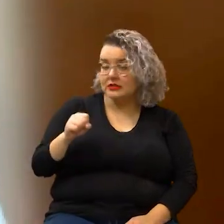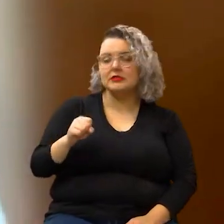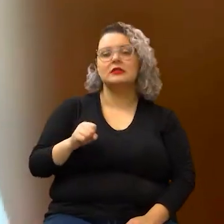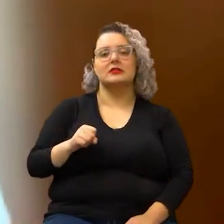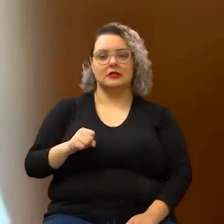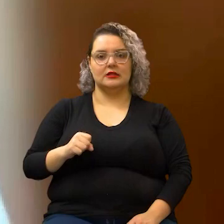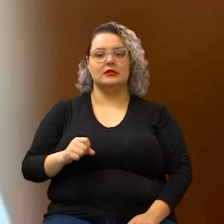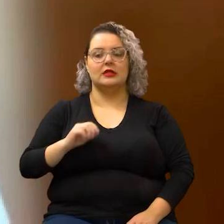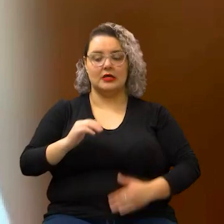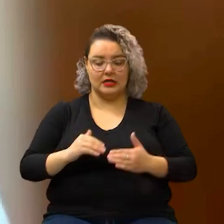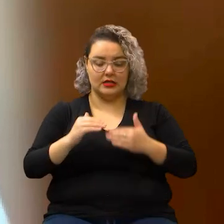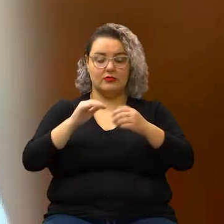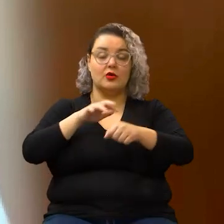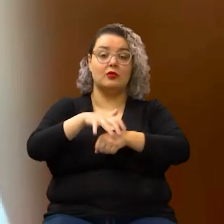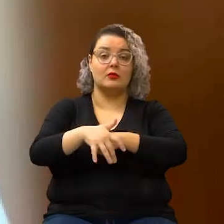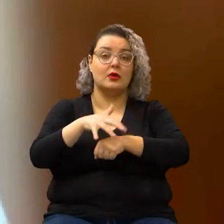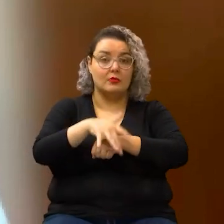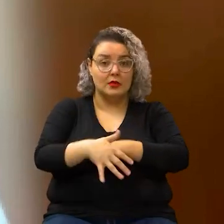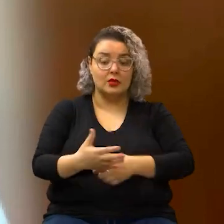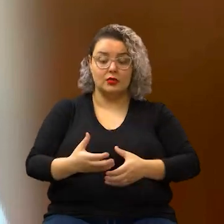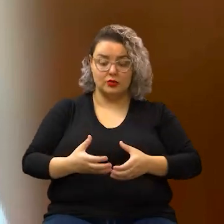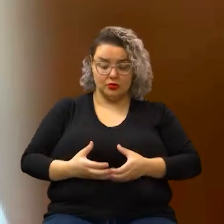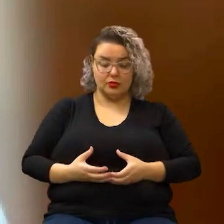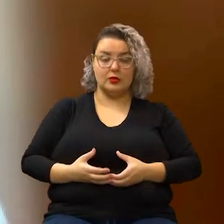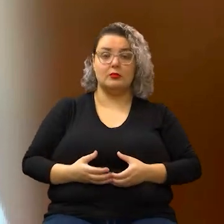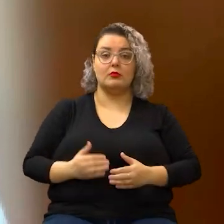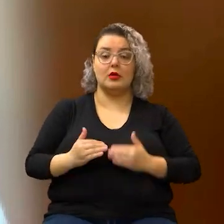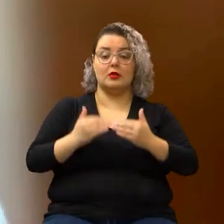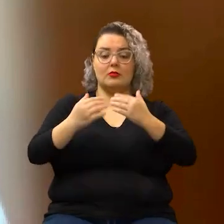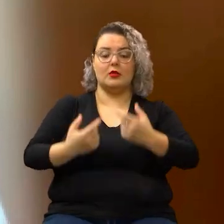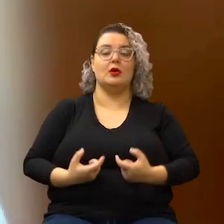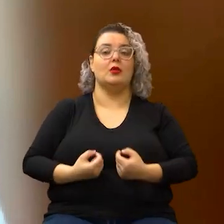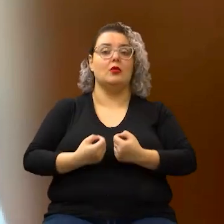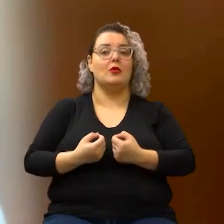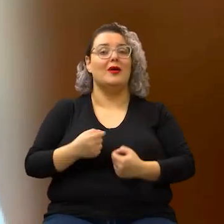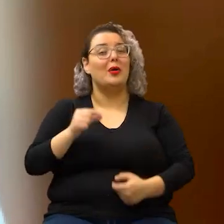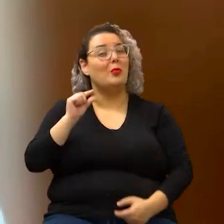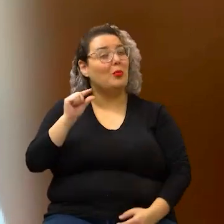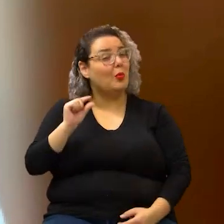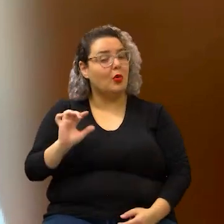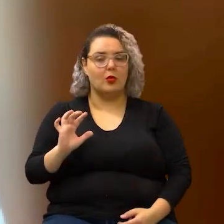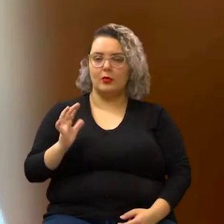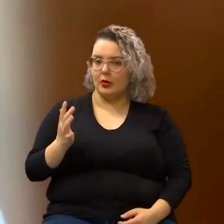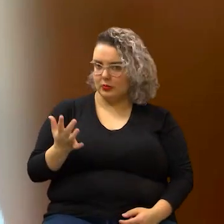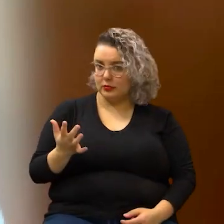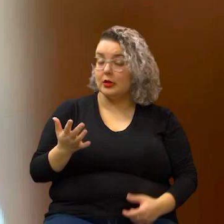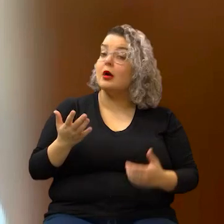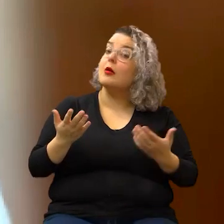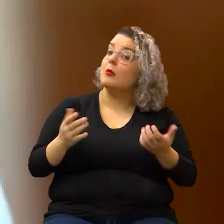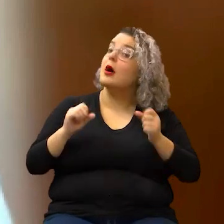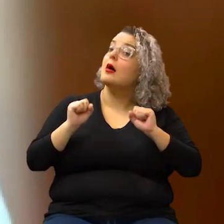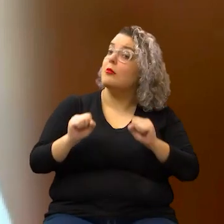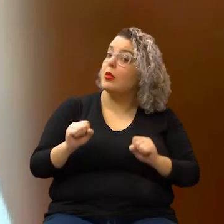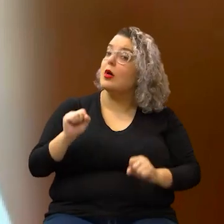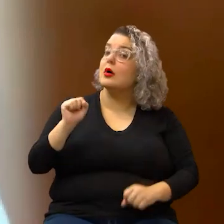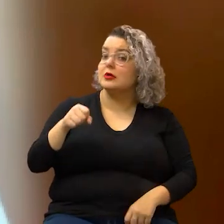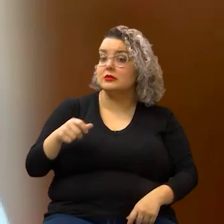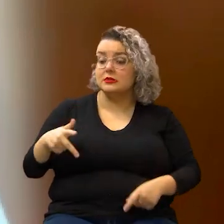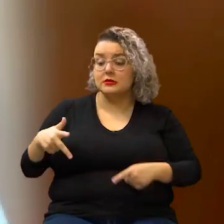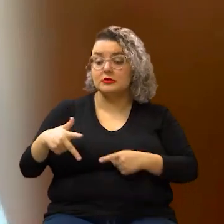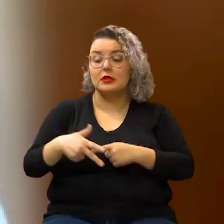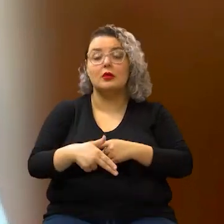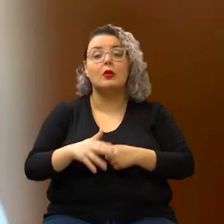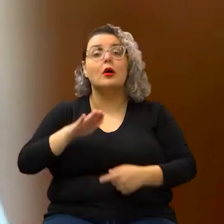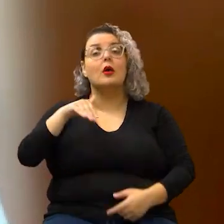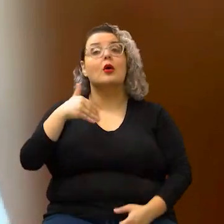lembrando que essa evolução da inflamação do estômago para o câncer gástrico é pouco frequente, mas ela pode